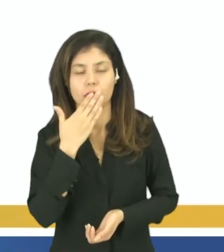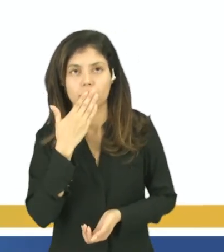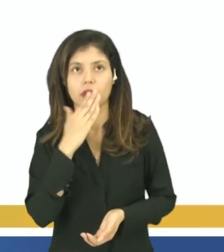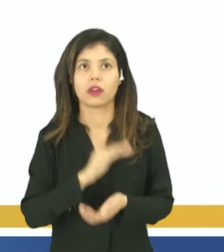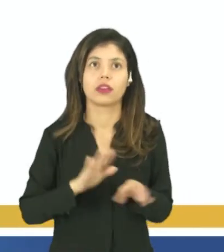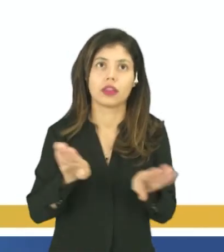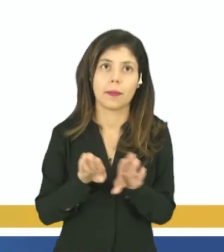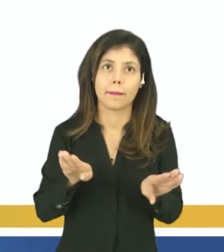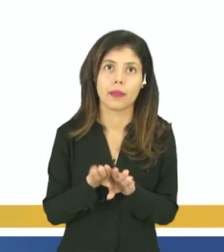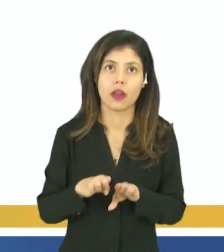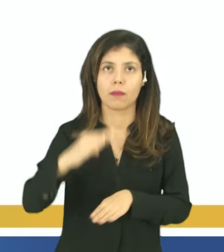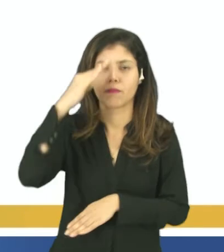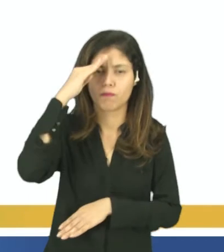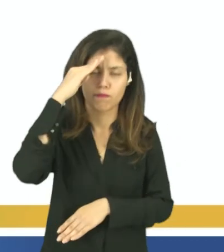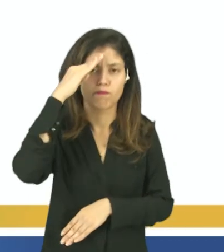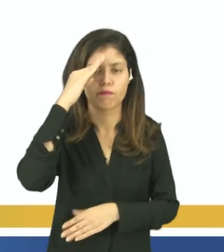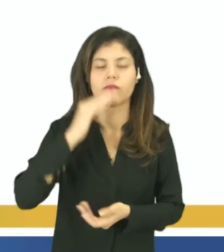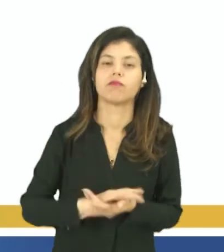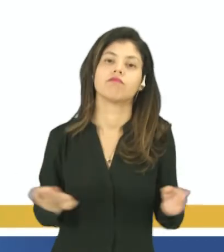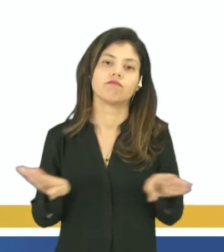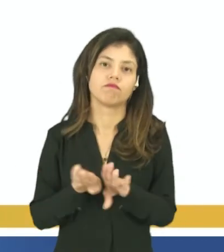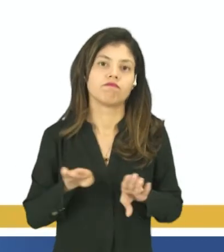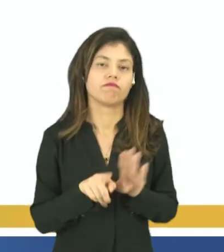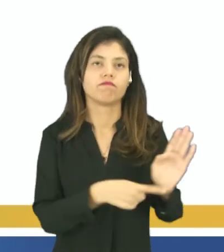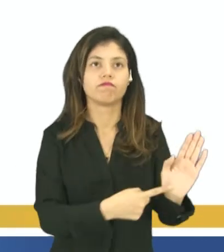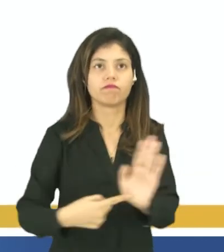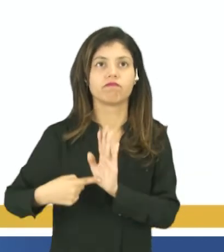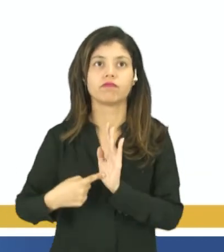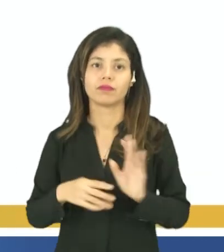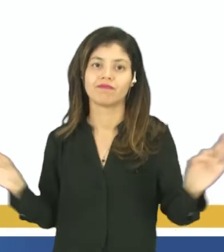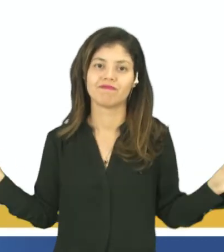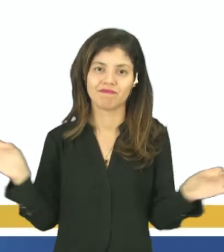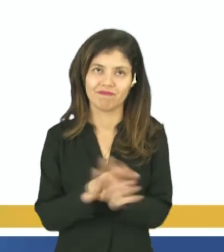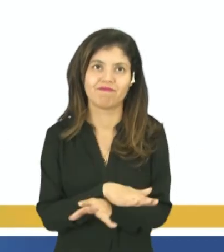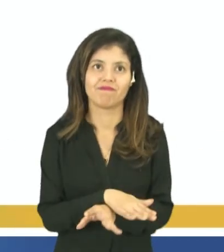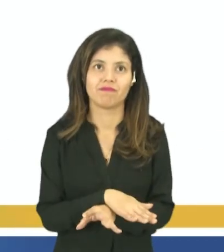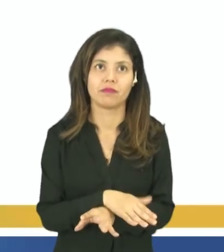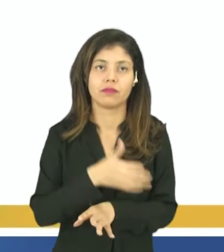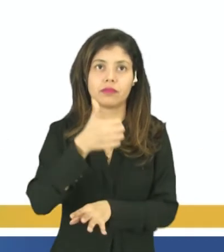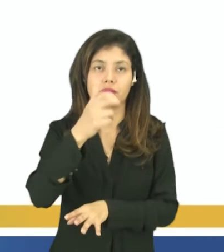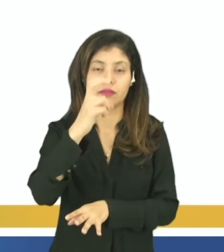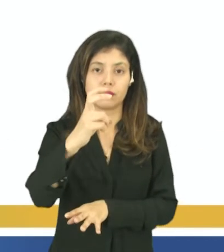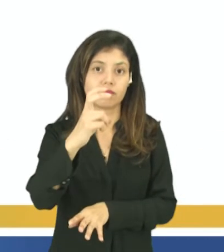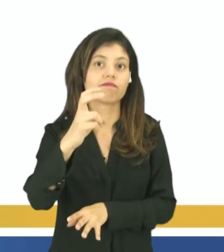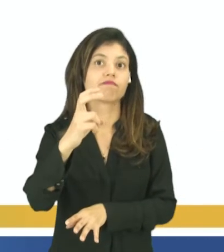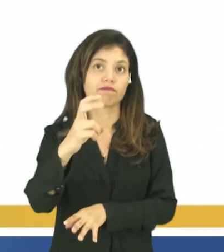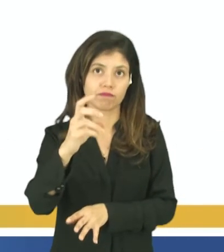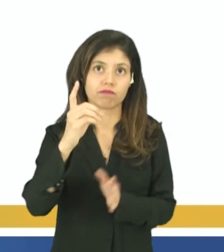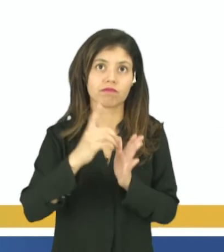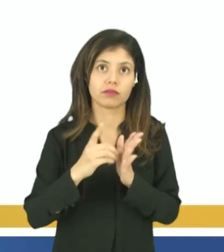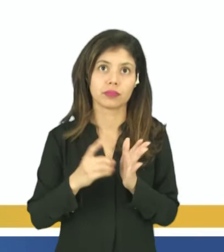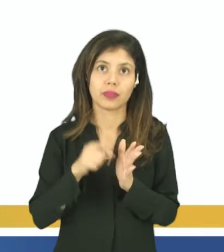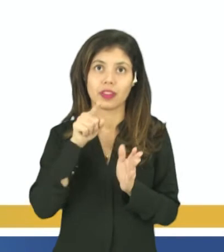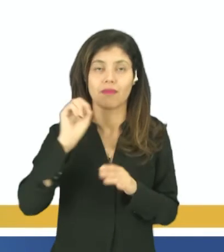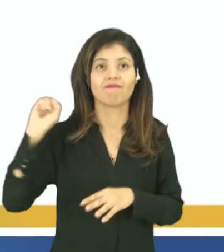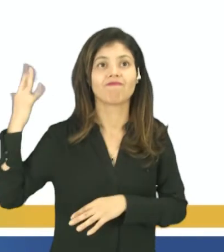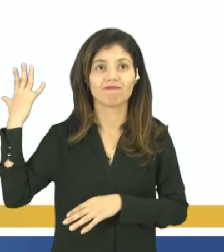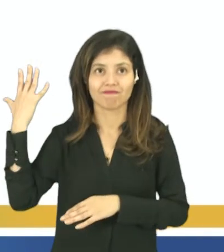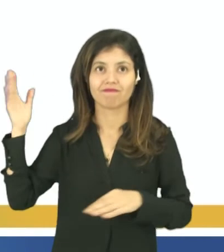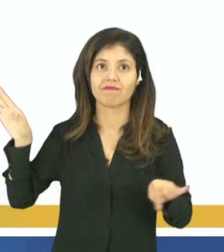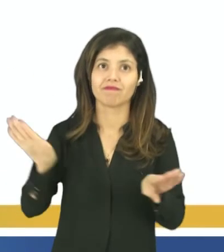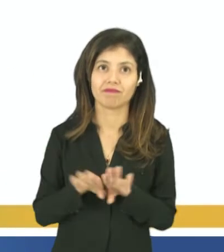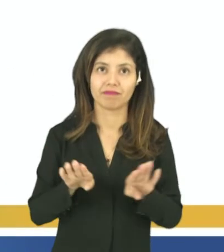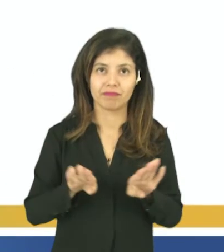Forças Armadas Revolucionárias da Colômbia encerrou um conflito de 5 décadas. Aí nós temos o caso